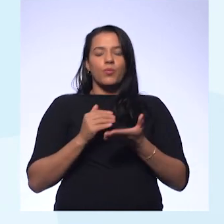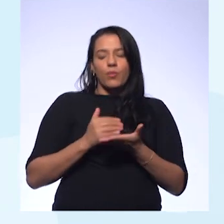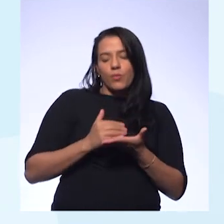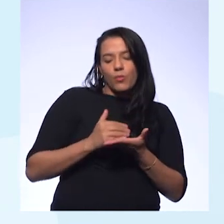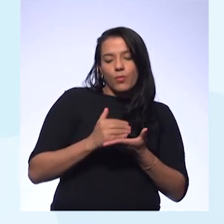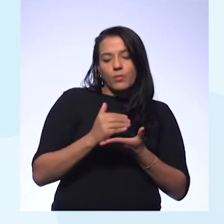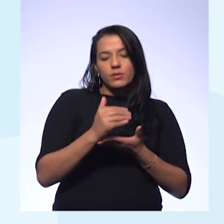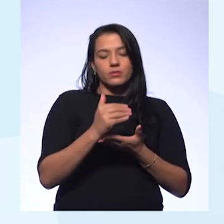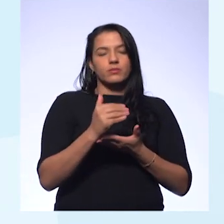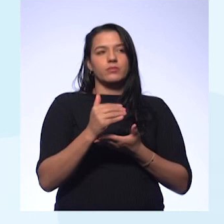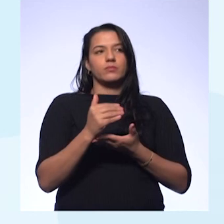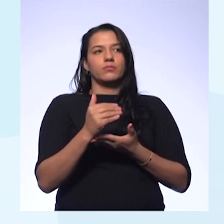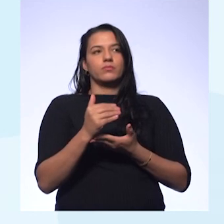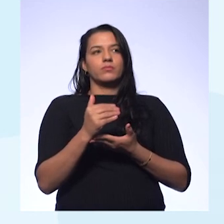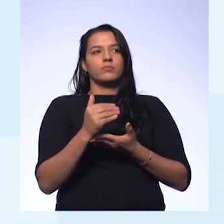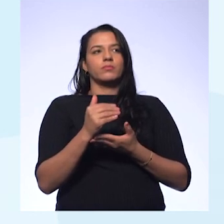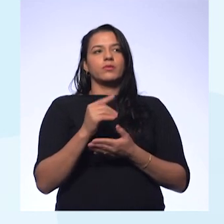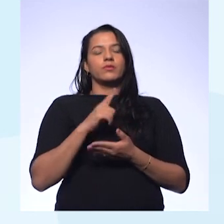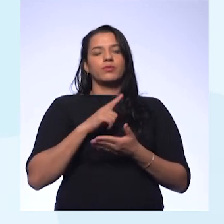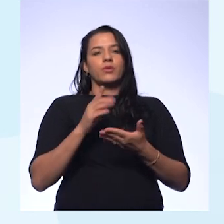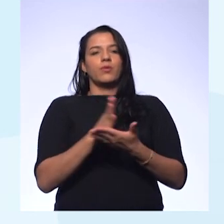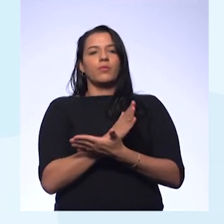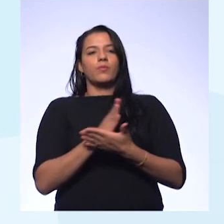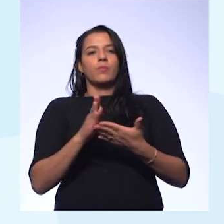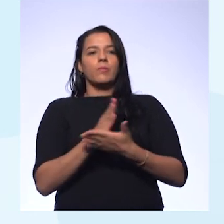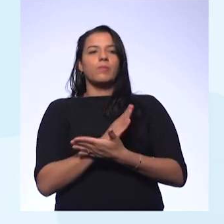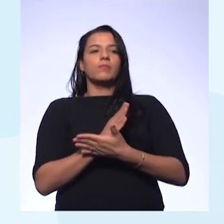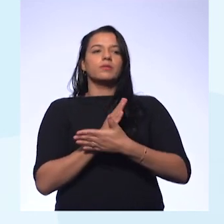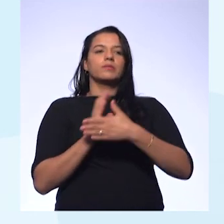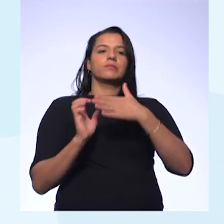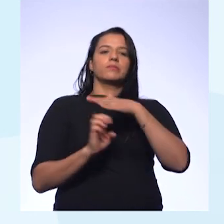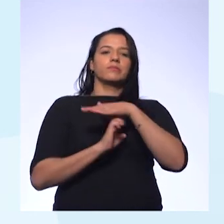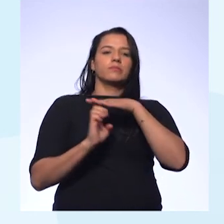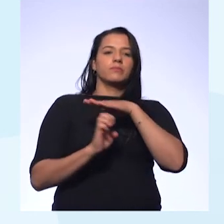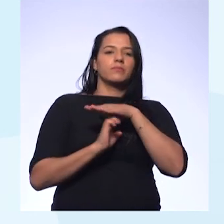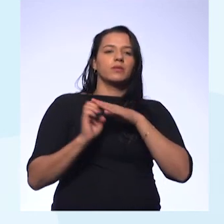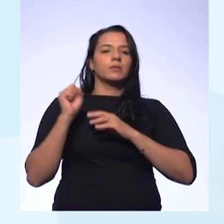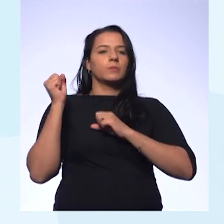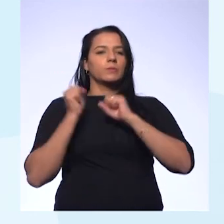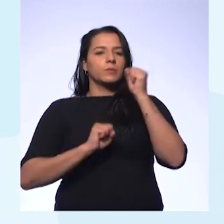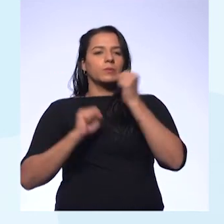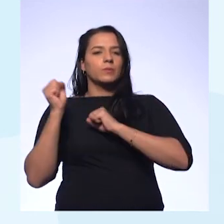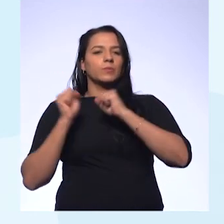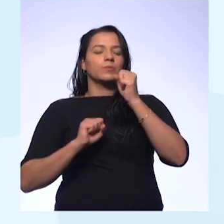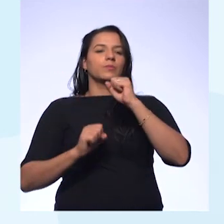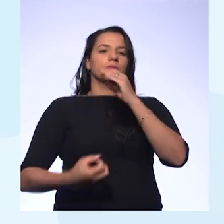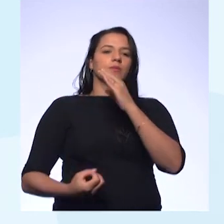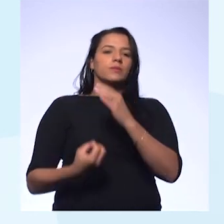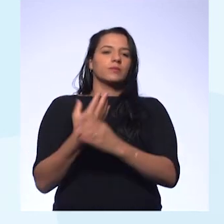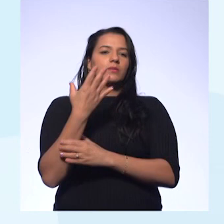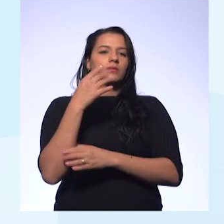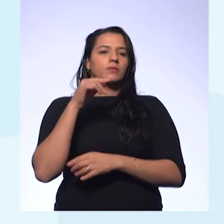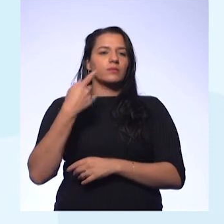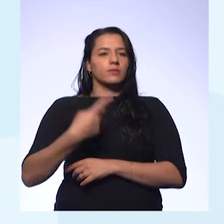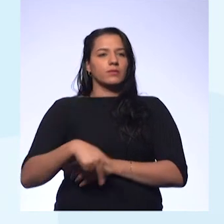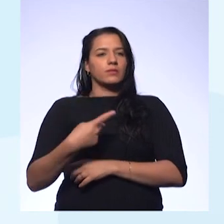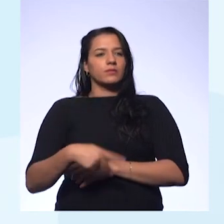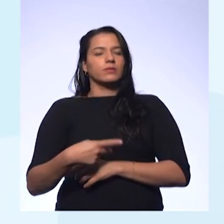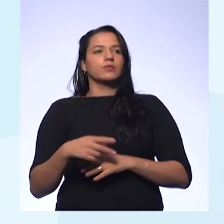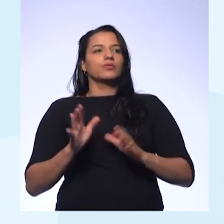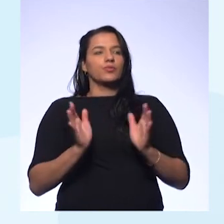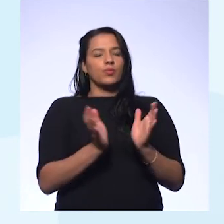incipiente industrialização, existiam algumas indústrias sendo implantadas aqui, já tinha uma formação de uma classe